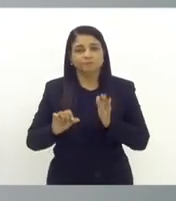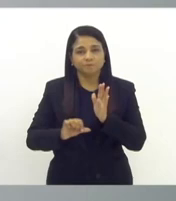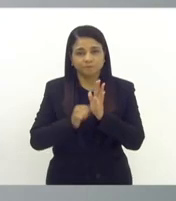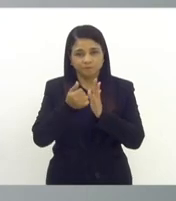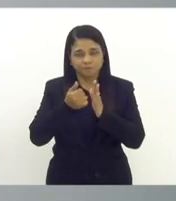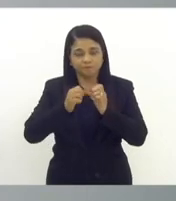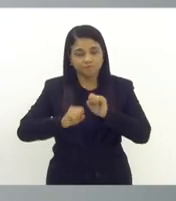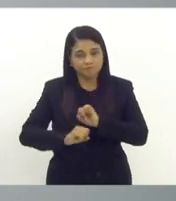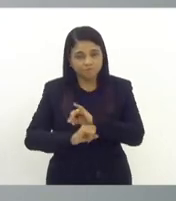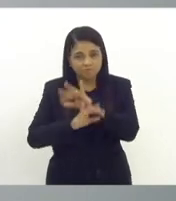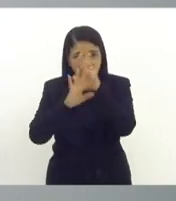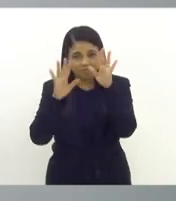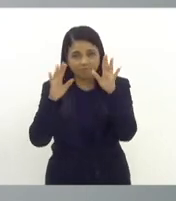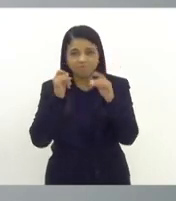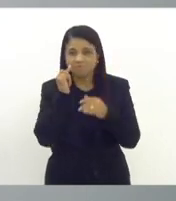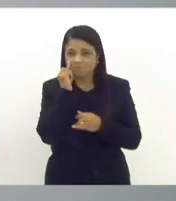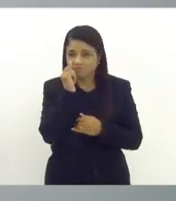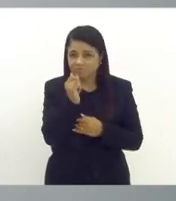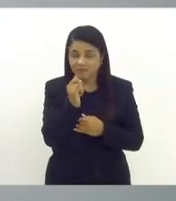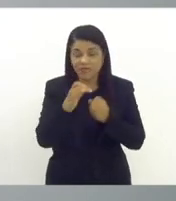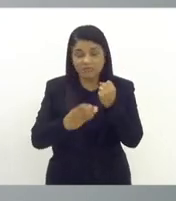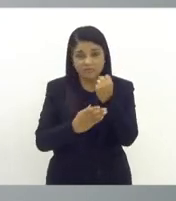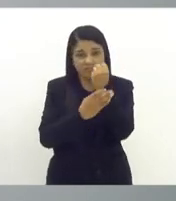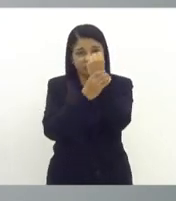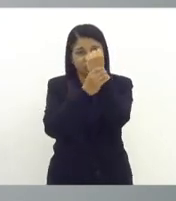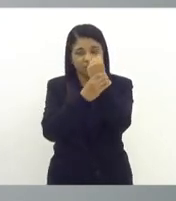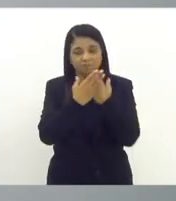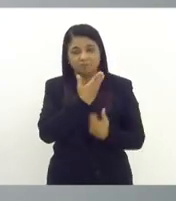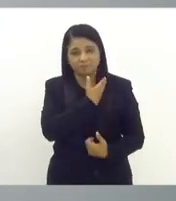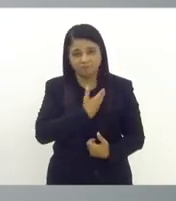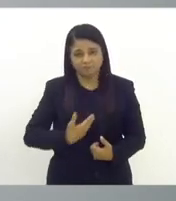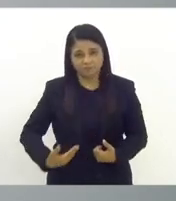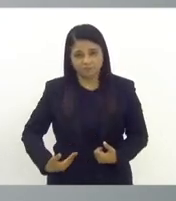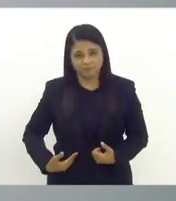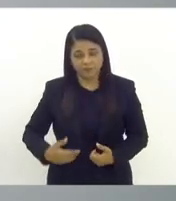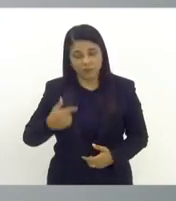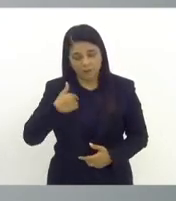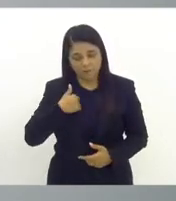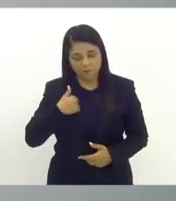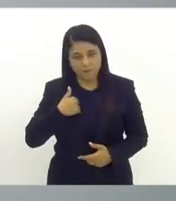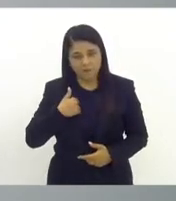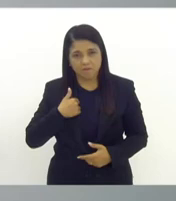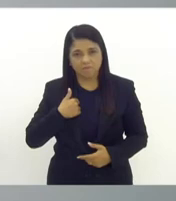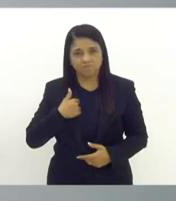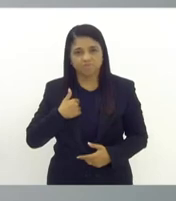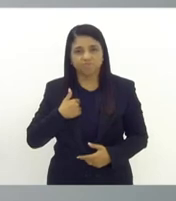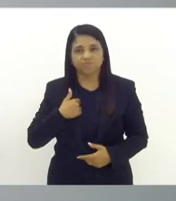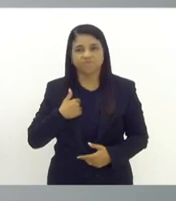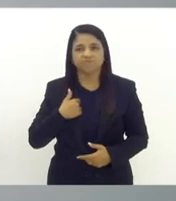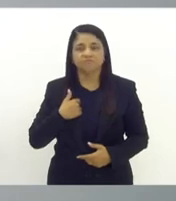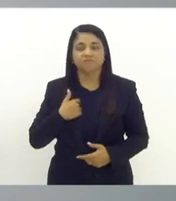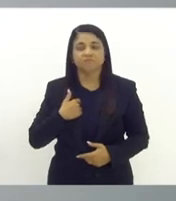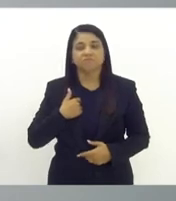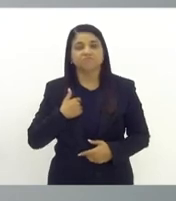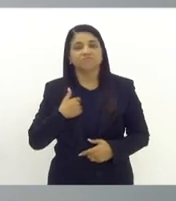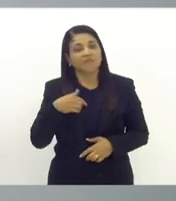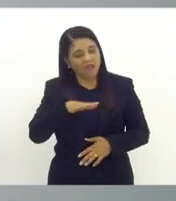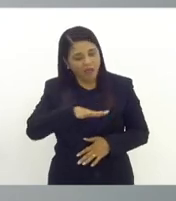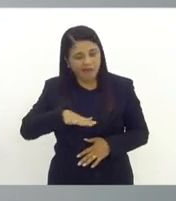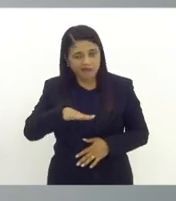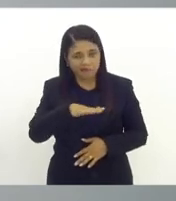esclarecer que atualmente a parte da Segurança Pública que é a minha a minha pasta que me envolve